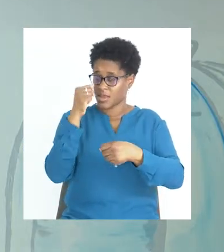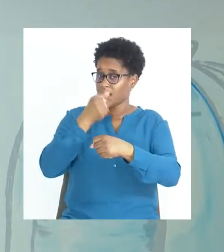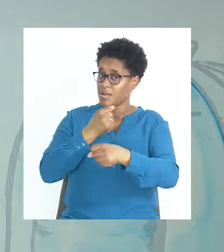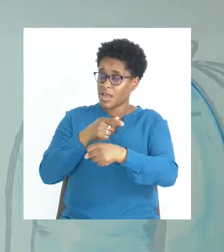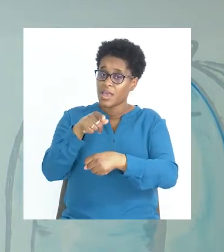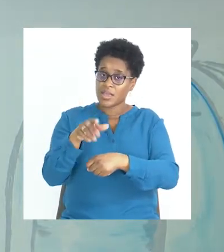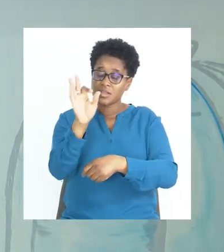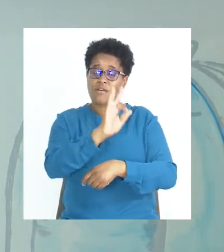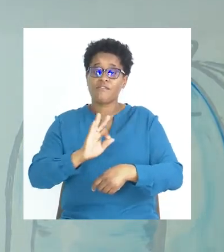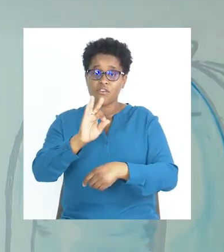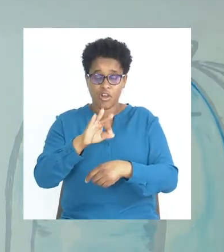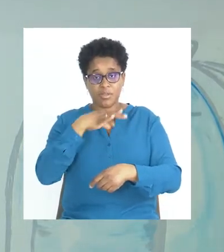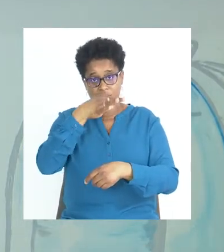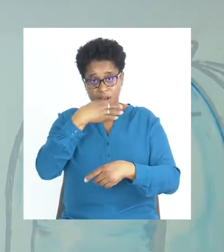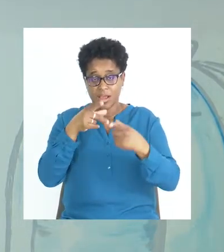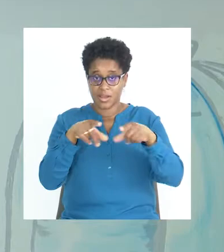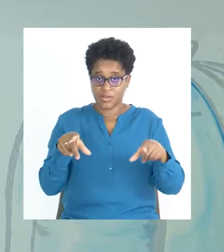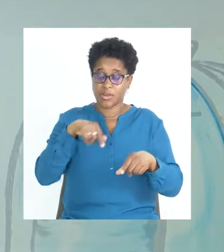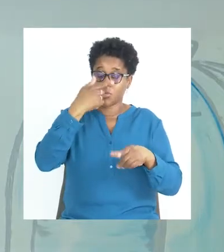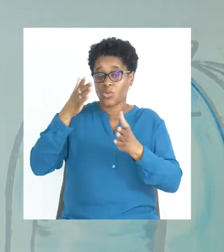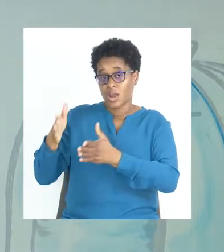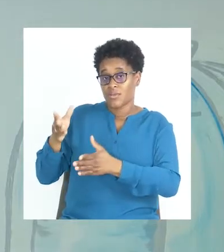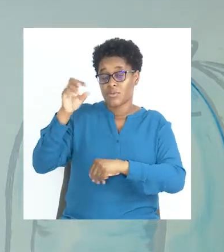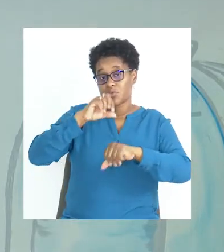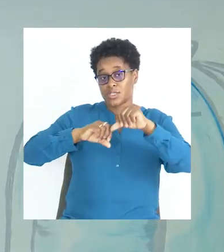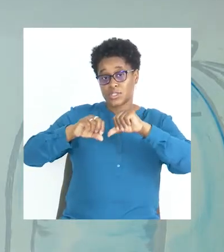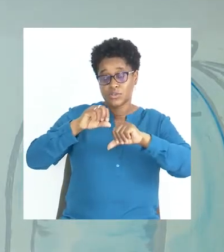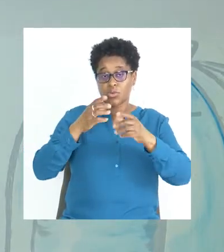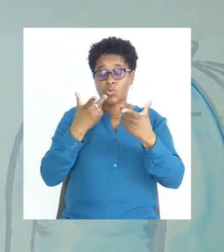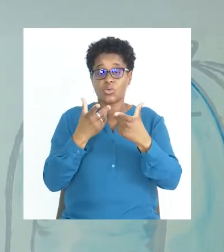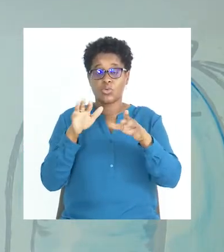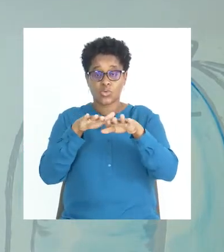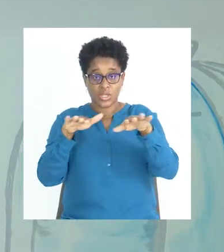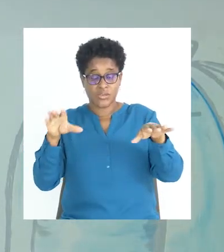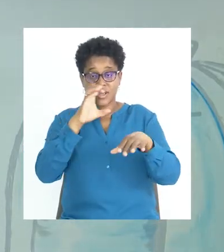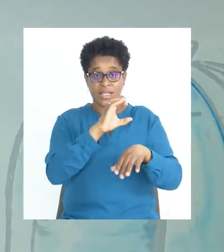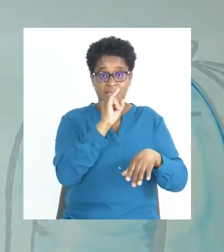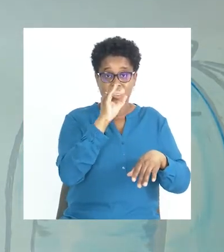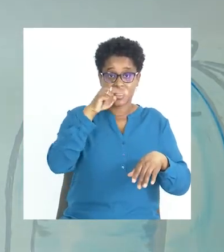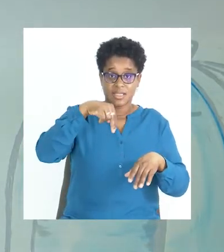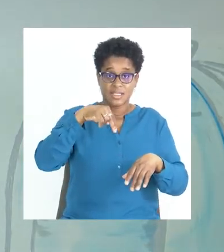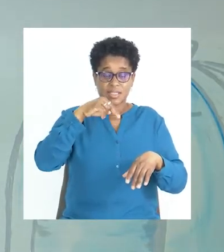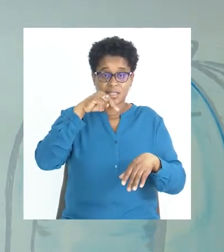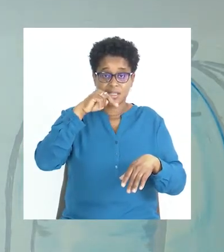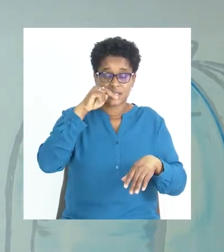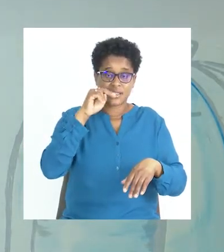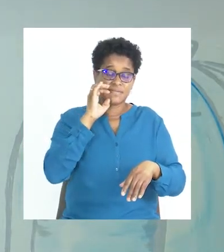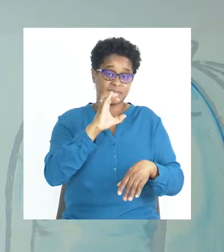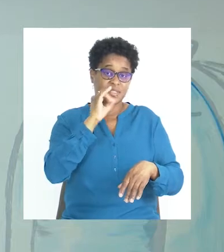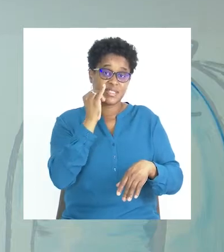trabalhar essa forma de usar a língua. Do outro lado, tu tens o científico, o nível científico está ligado à